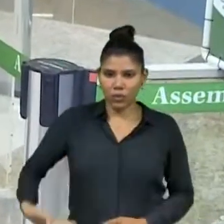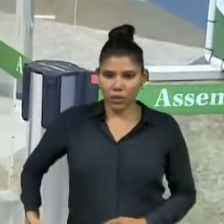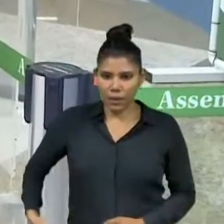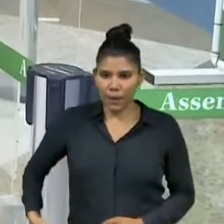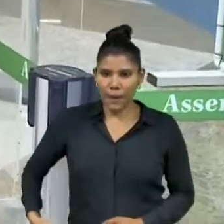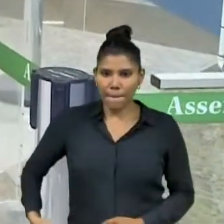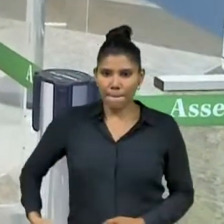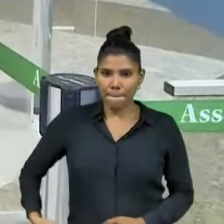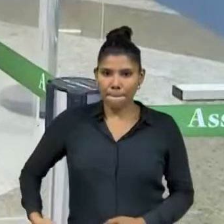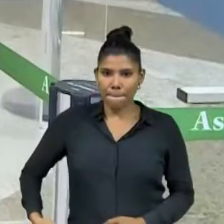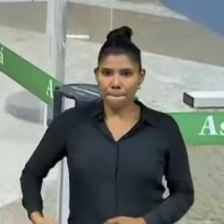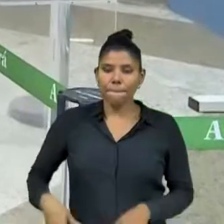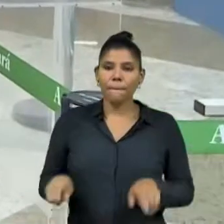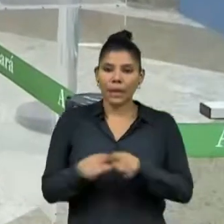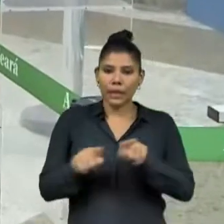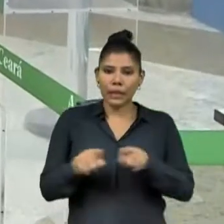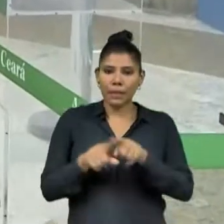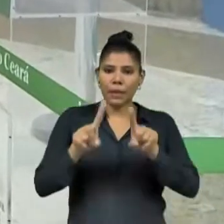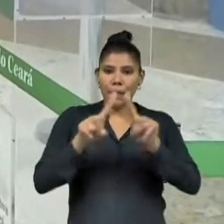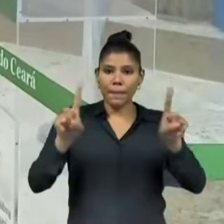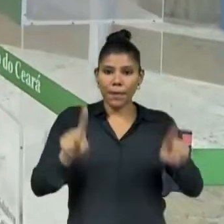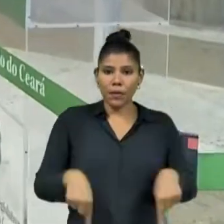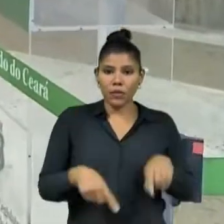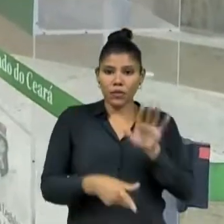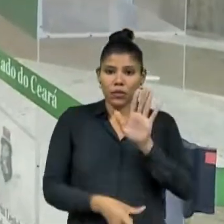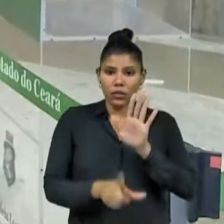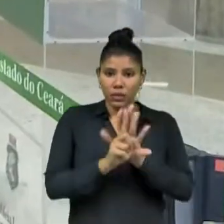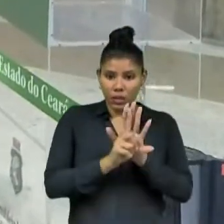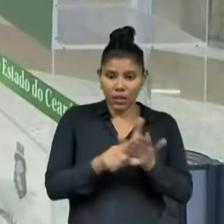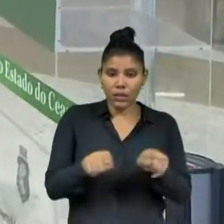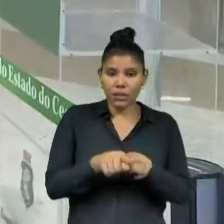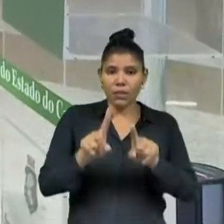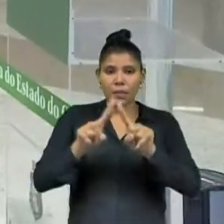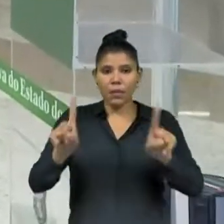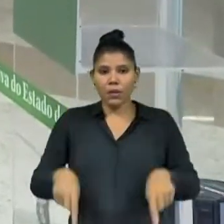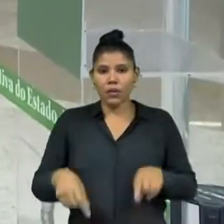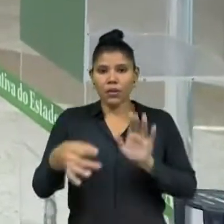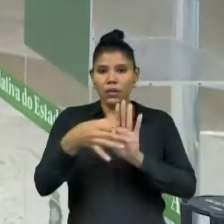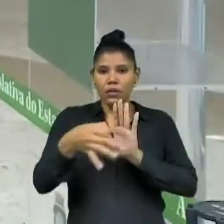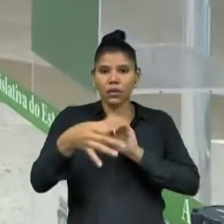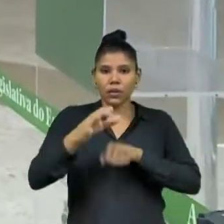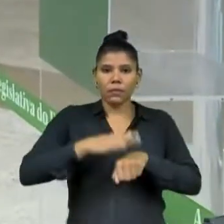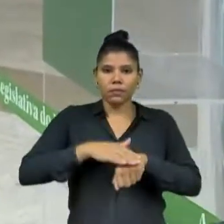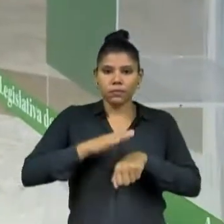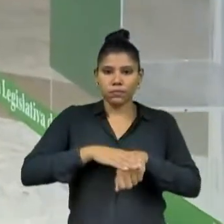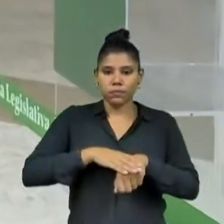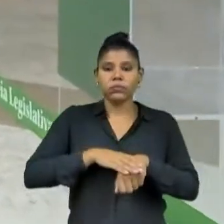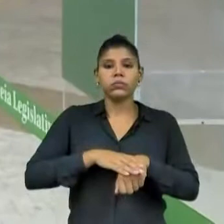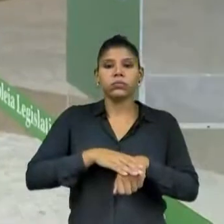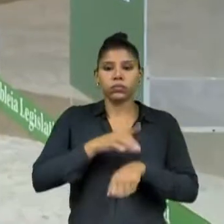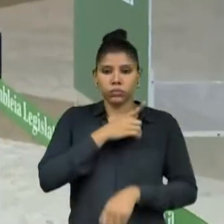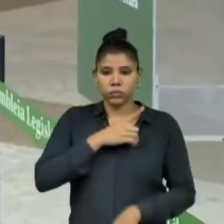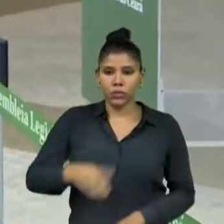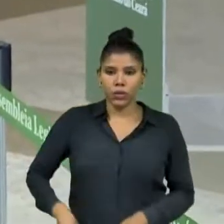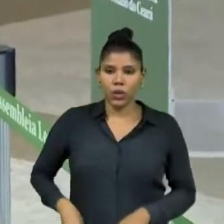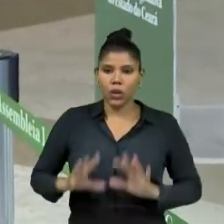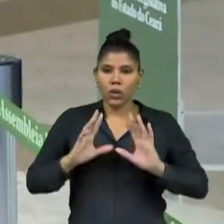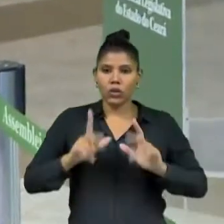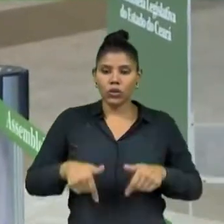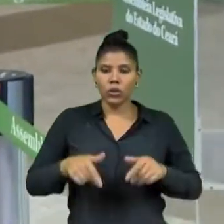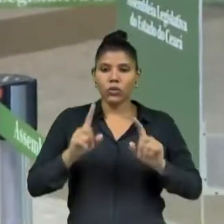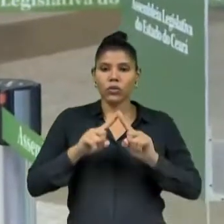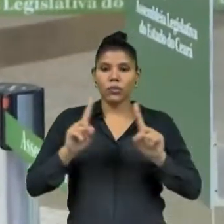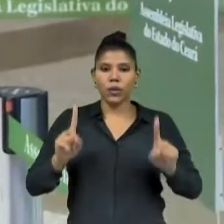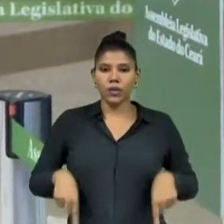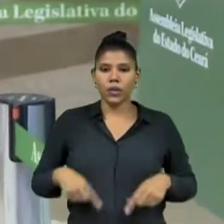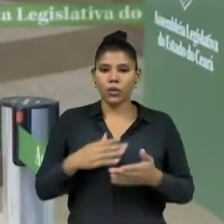Estado, também projetos de lei e de indicação de autoria de deputados. Todos esses projetos começam a tramitar